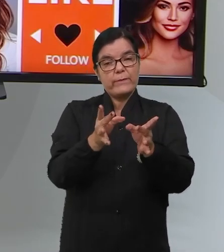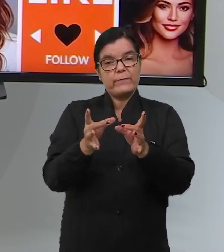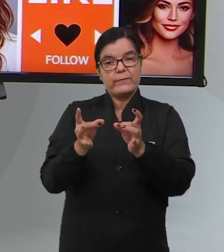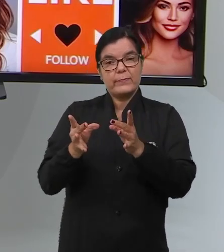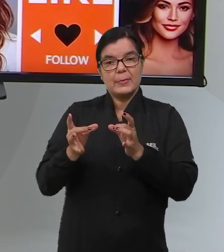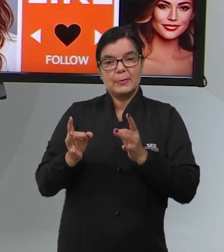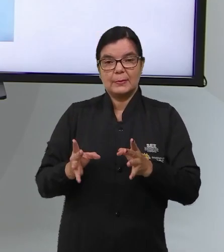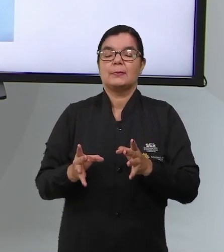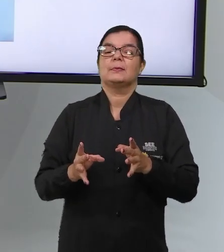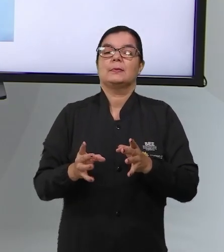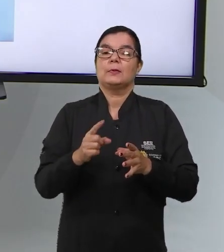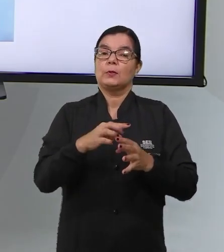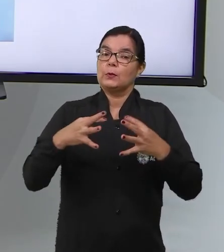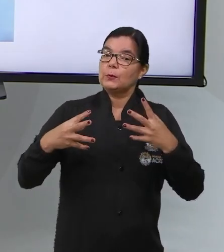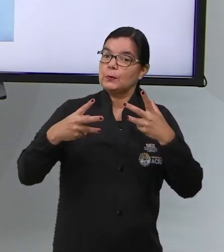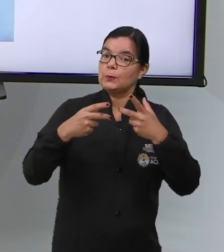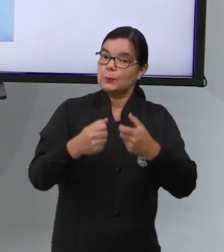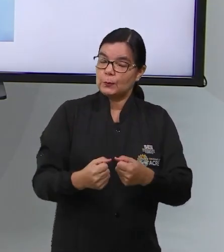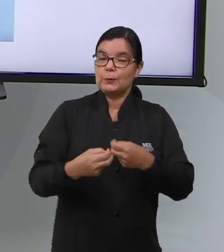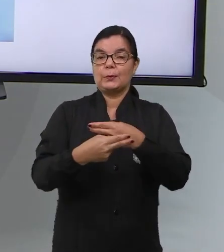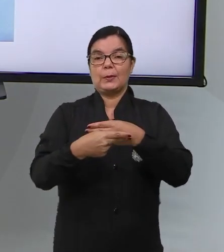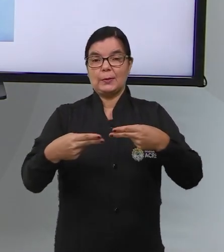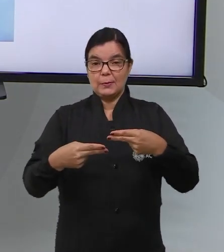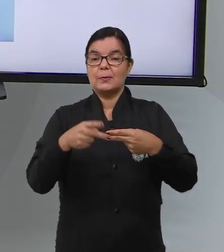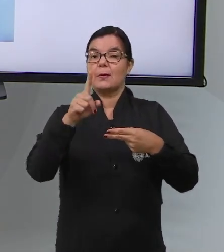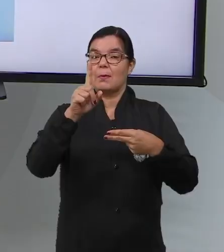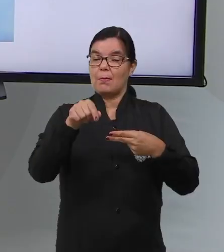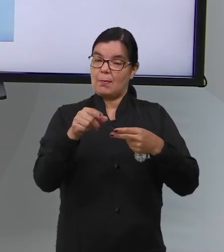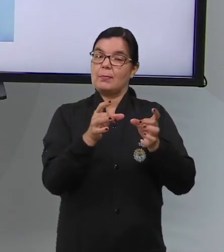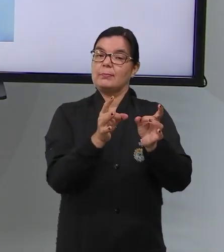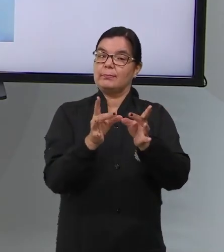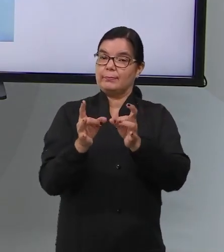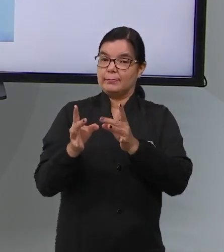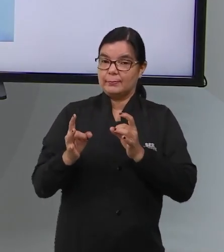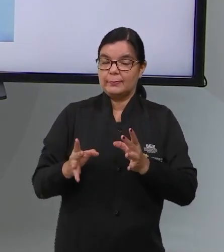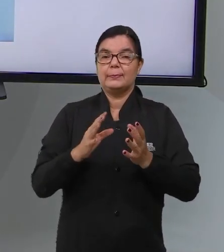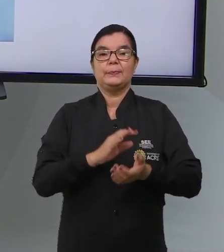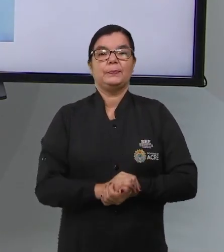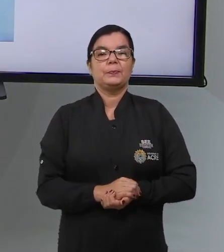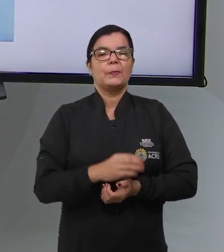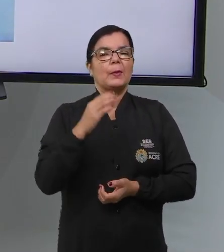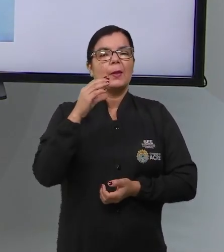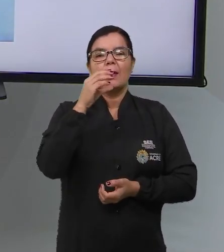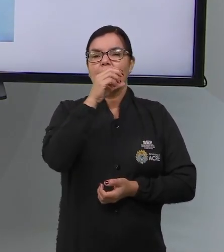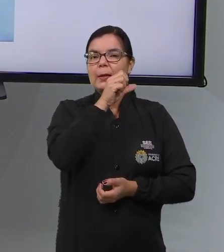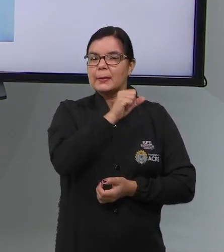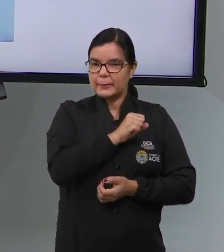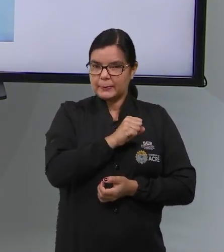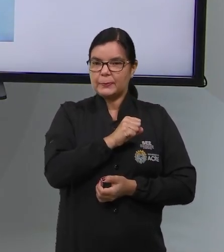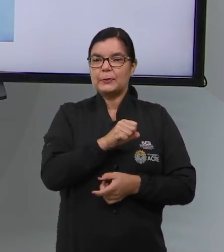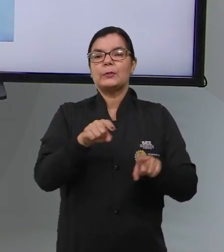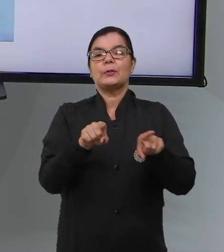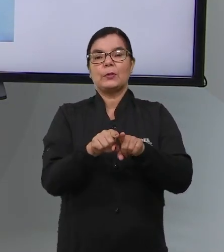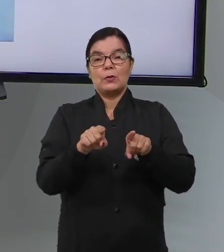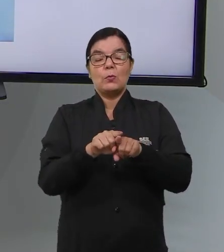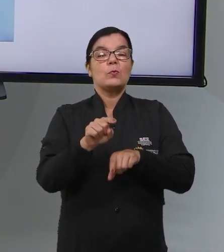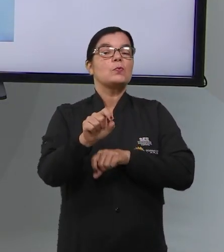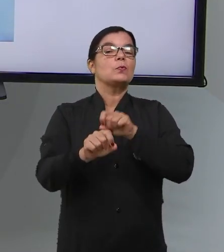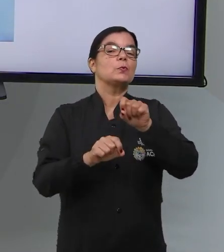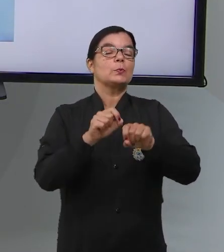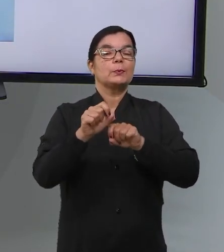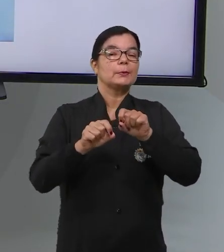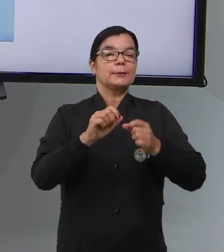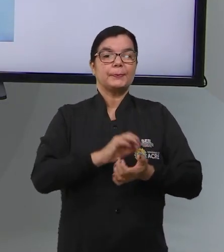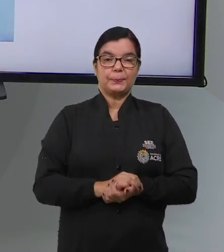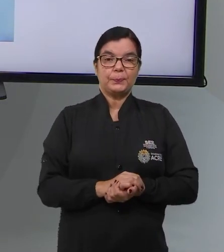mercadoria, porque tudo no modo de produção é mercadoria. E rapidamente aqui, nós temos,